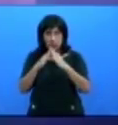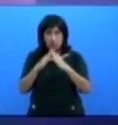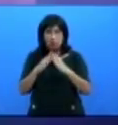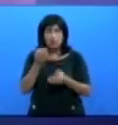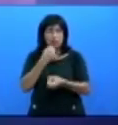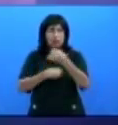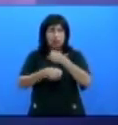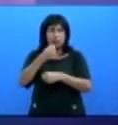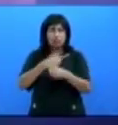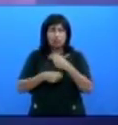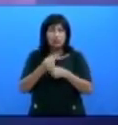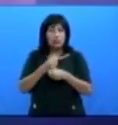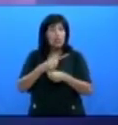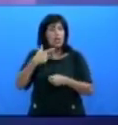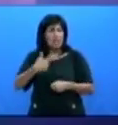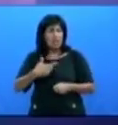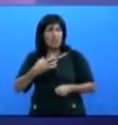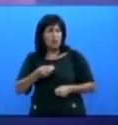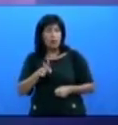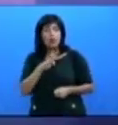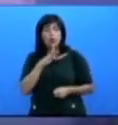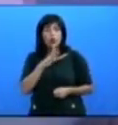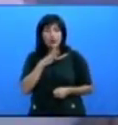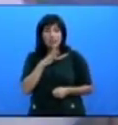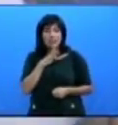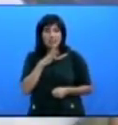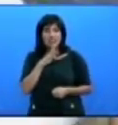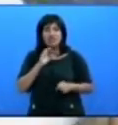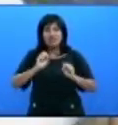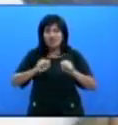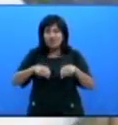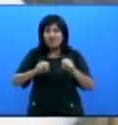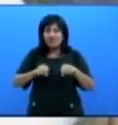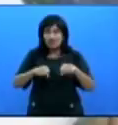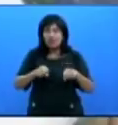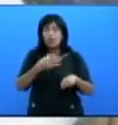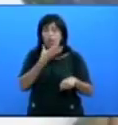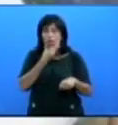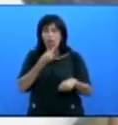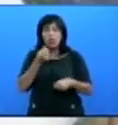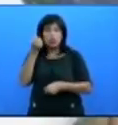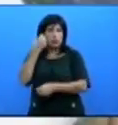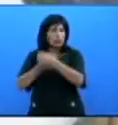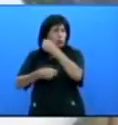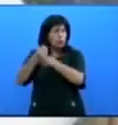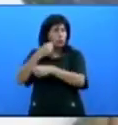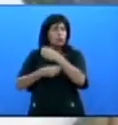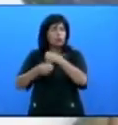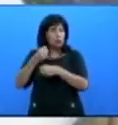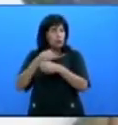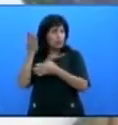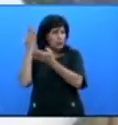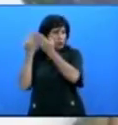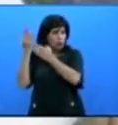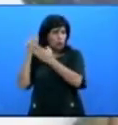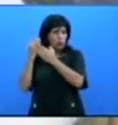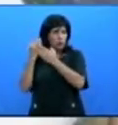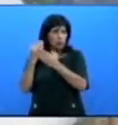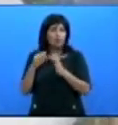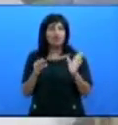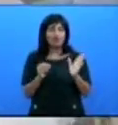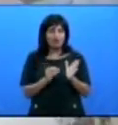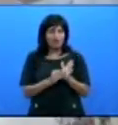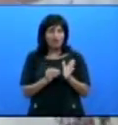Uma pessoa que, eu acredito que não tenha nenhum motoqueiro dos mais antigos que não o conheça. vai fazer muita falta para o nosso